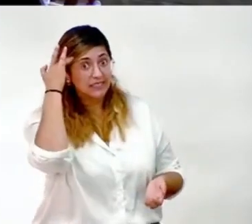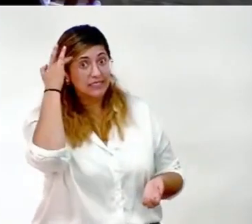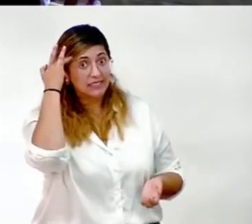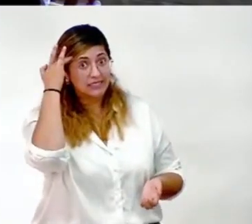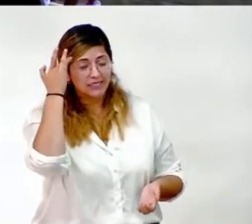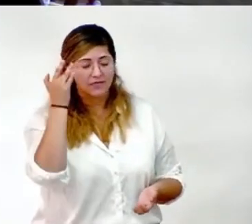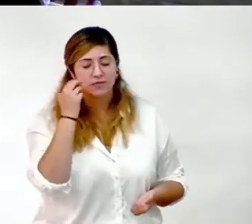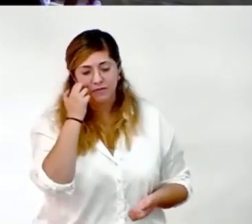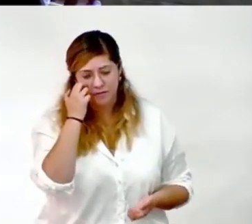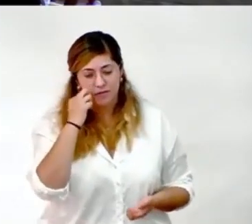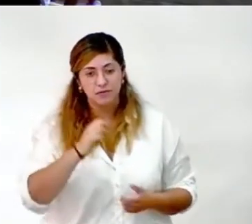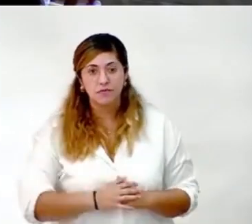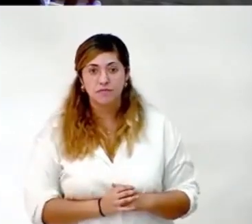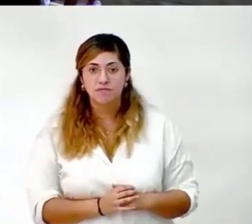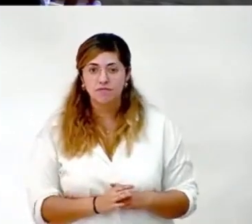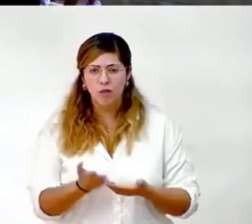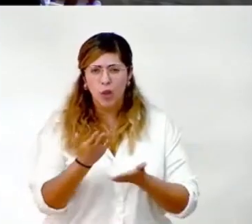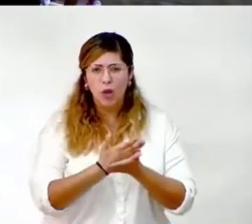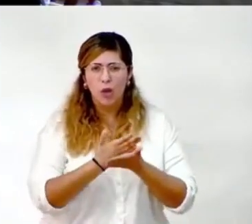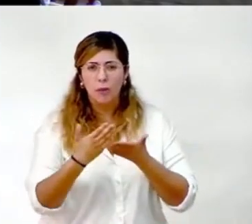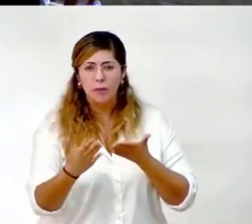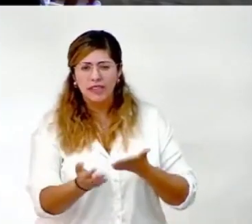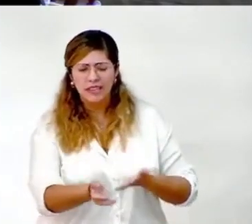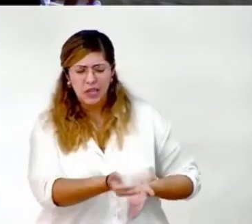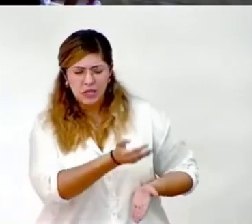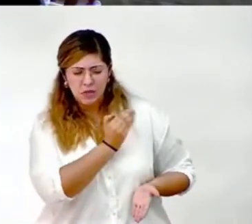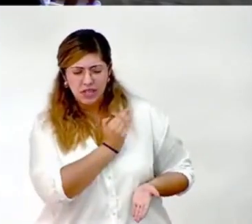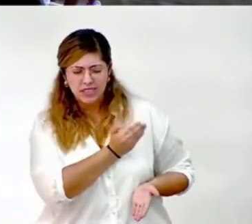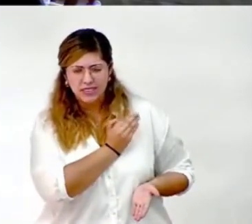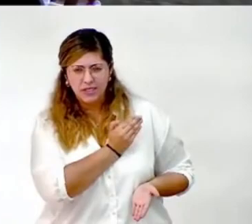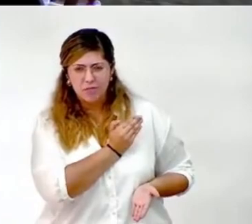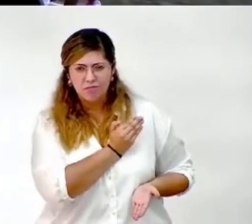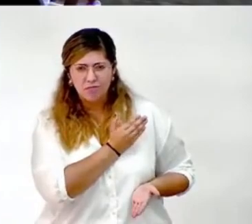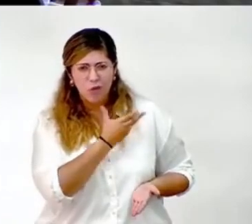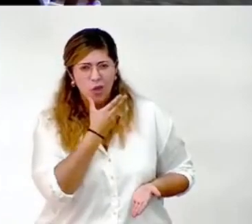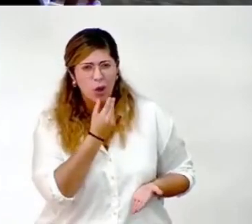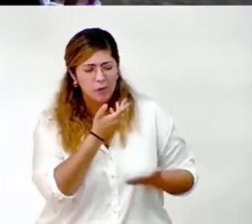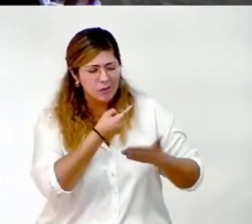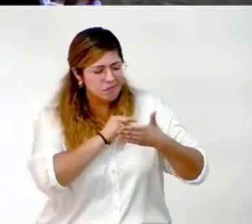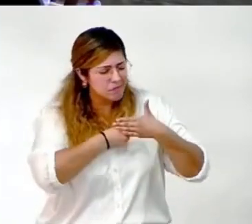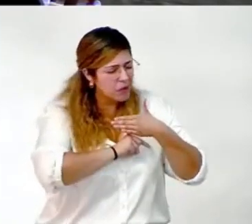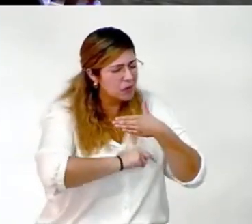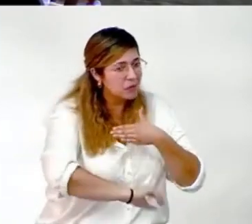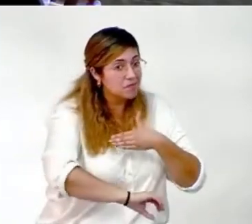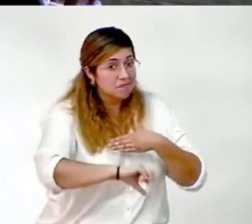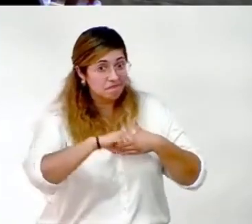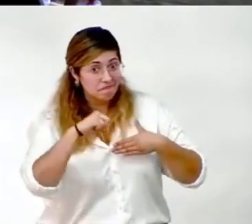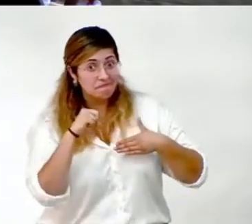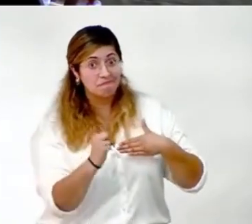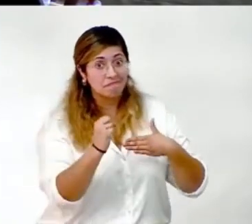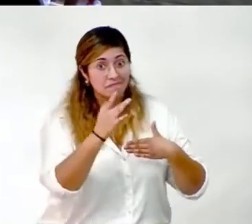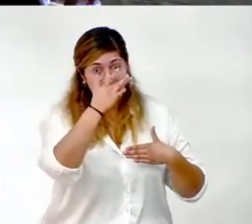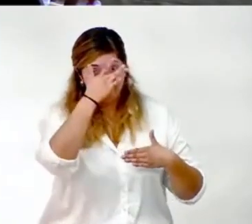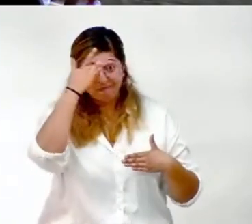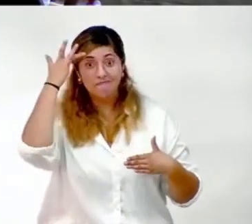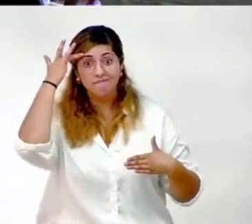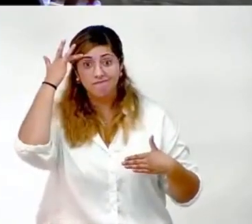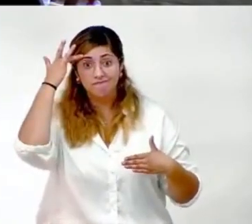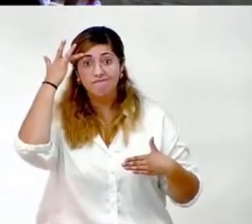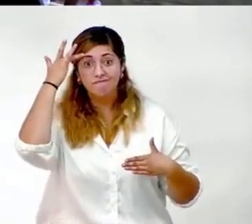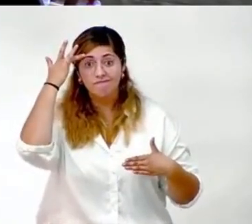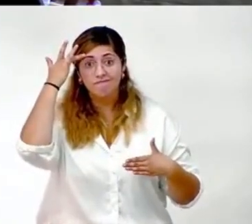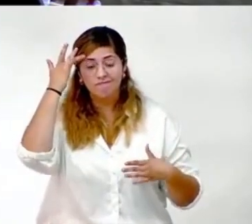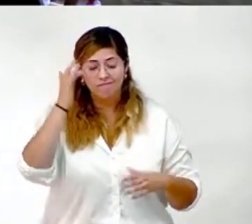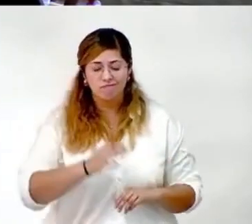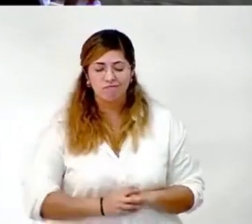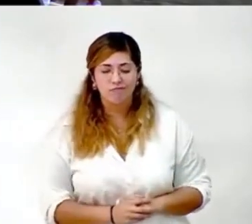O homicídio começa no coração do homem, e ele toma o seu lugar de forma concreta. Jesus está